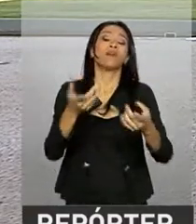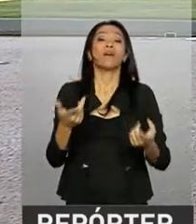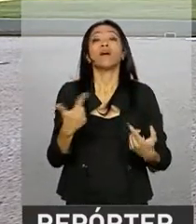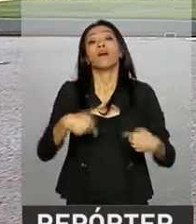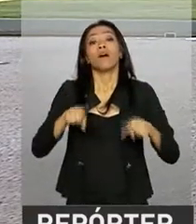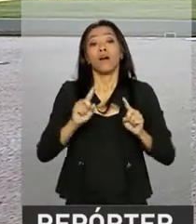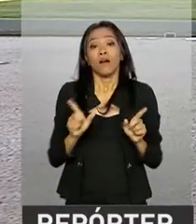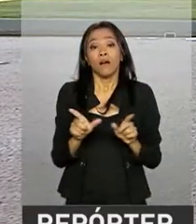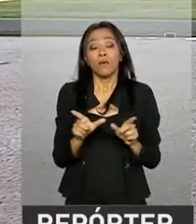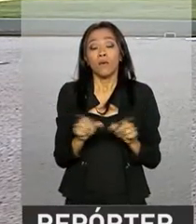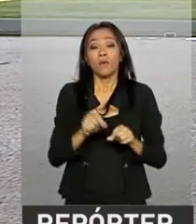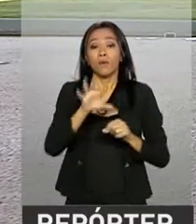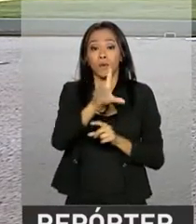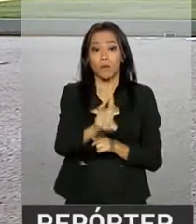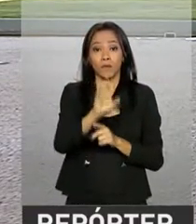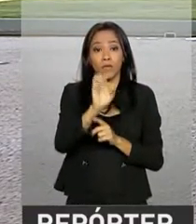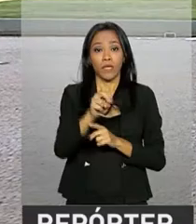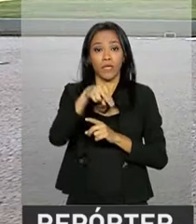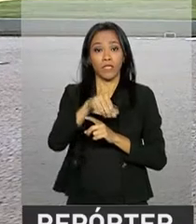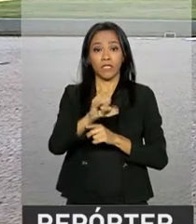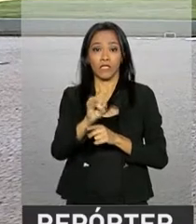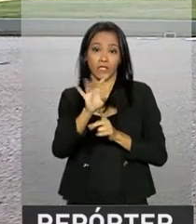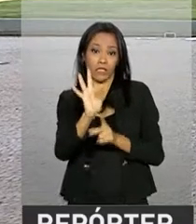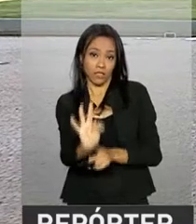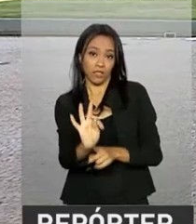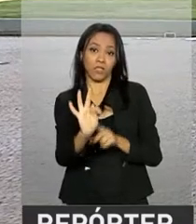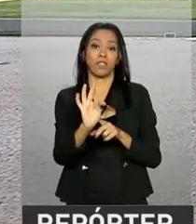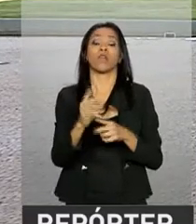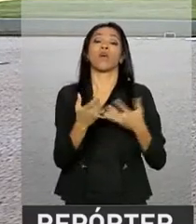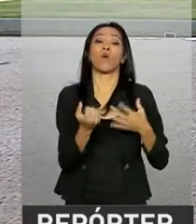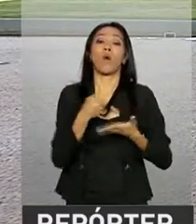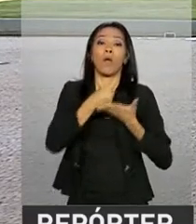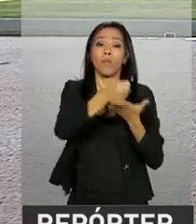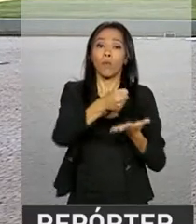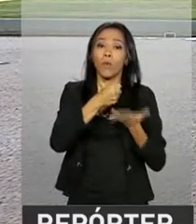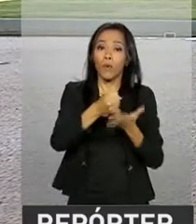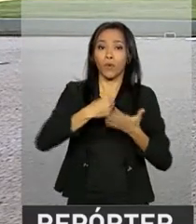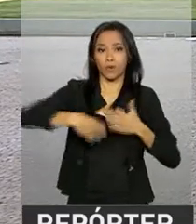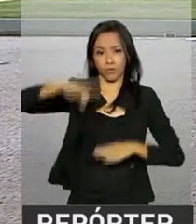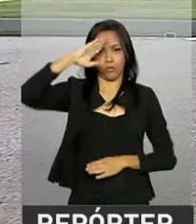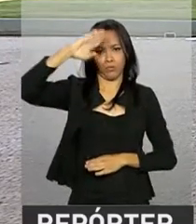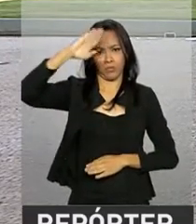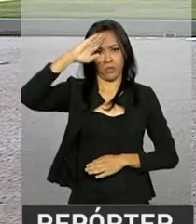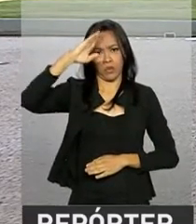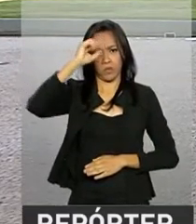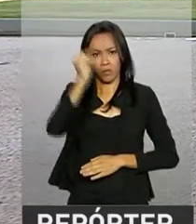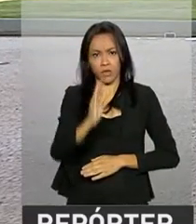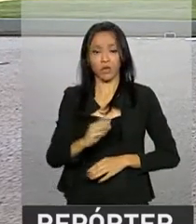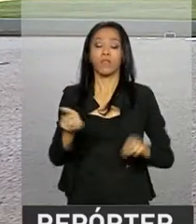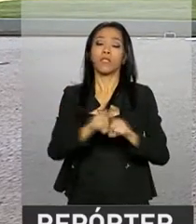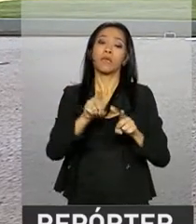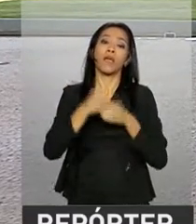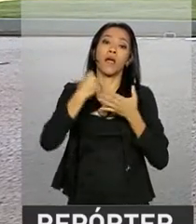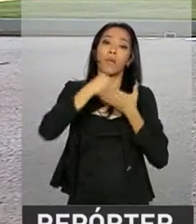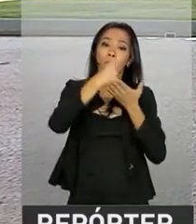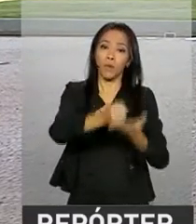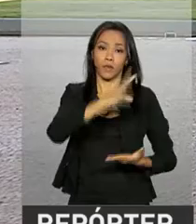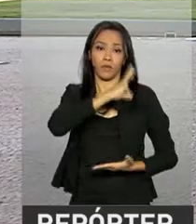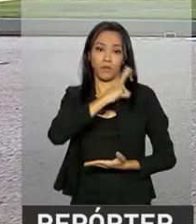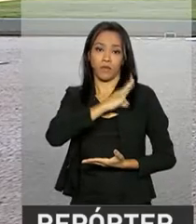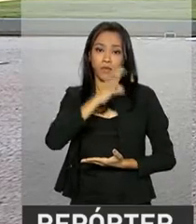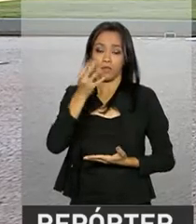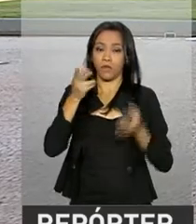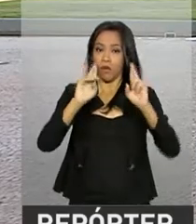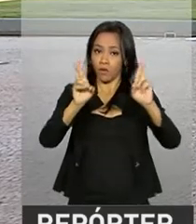O Departamento Nacional de Infraestrutura de Transportes, com apoio do Exército Brasileiro e da Polícia Rodoviária Federal, ele vem atuando